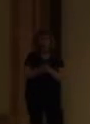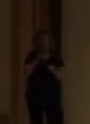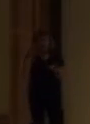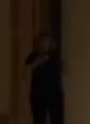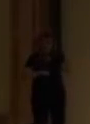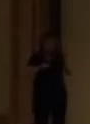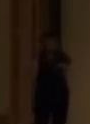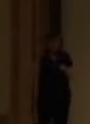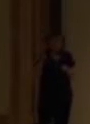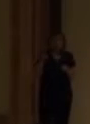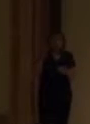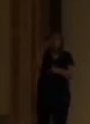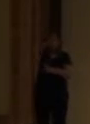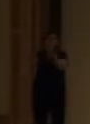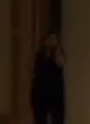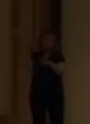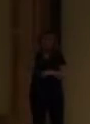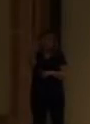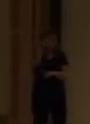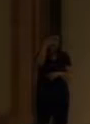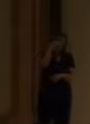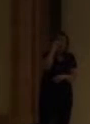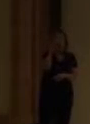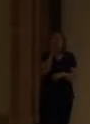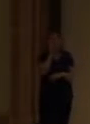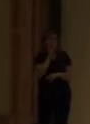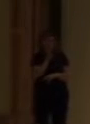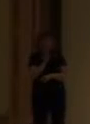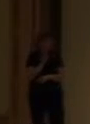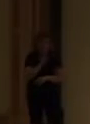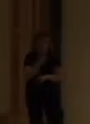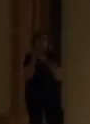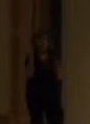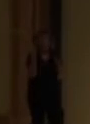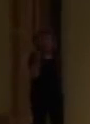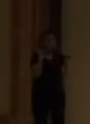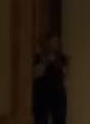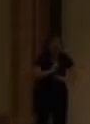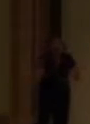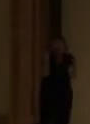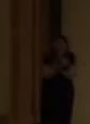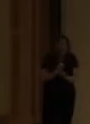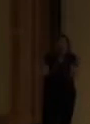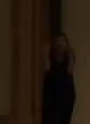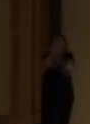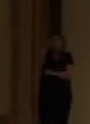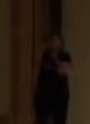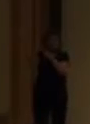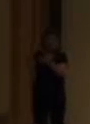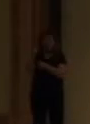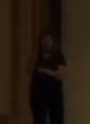o dia-a-dia, em muitas das grandes megalópolis desse mundo, é feito destes exercícios